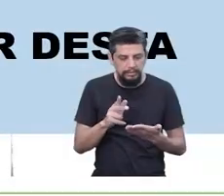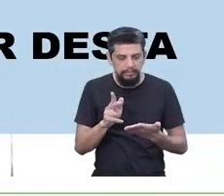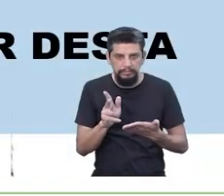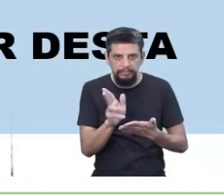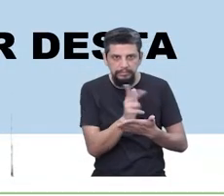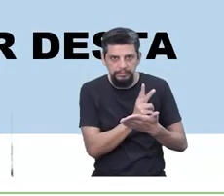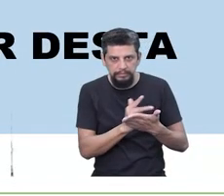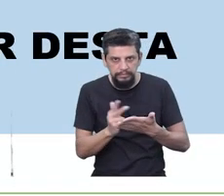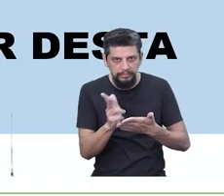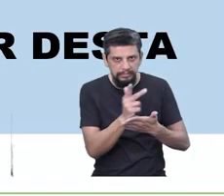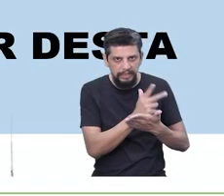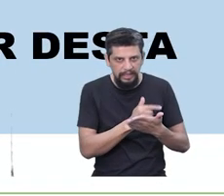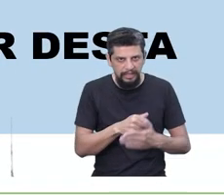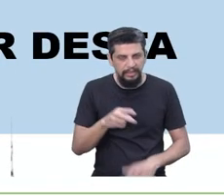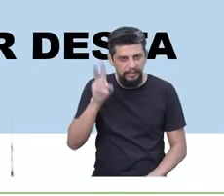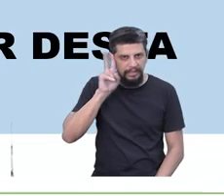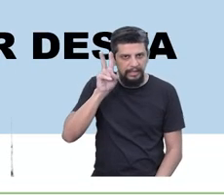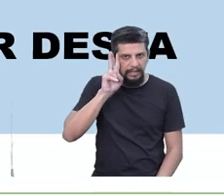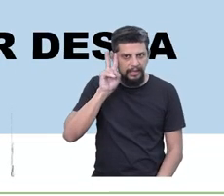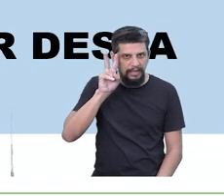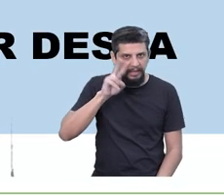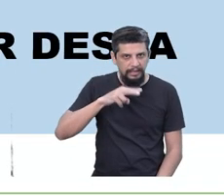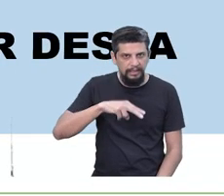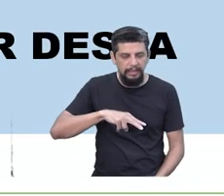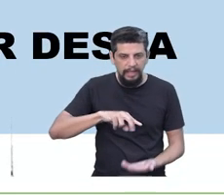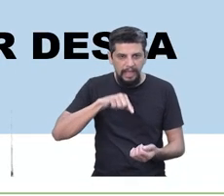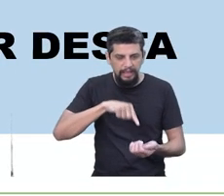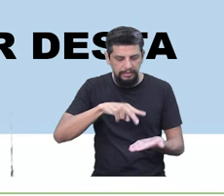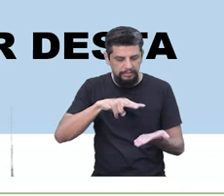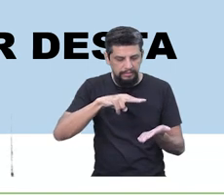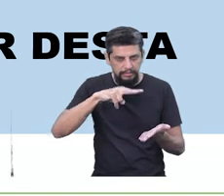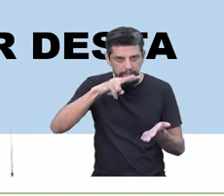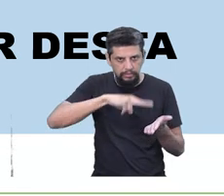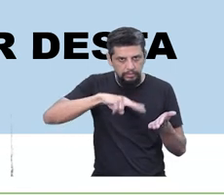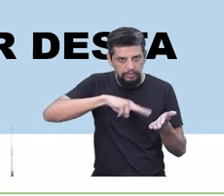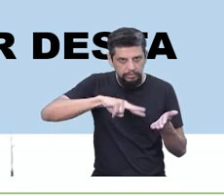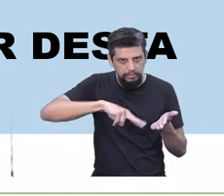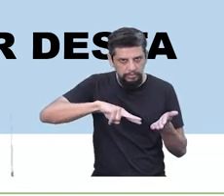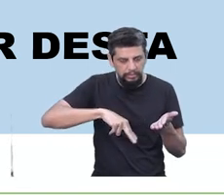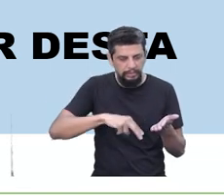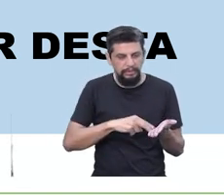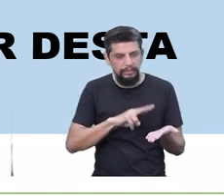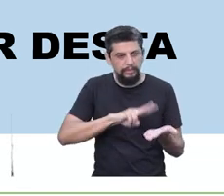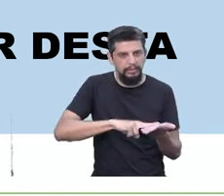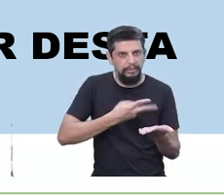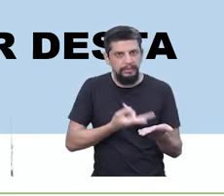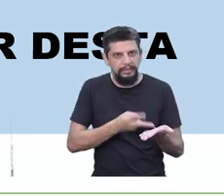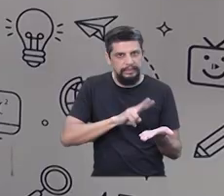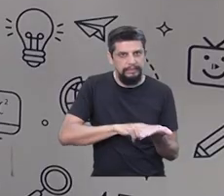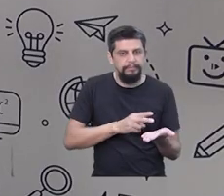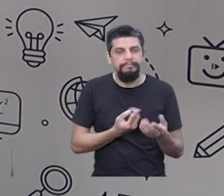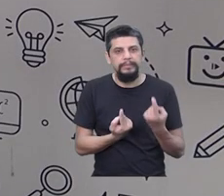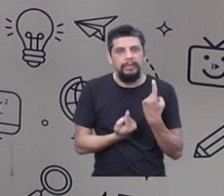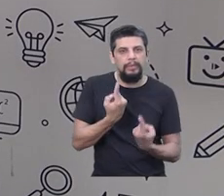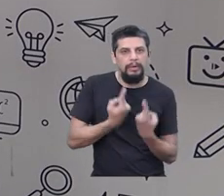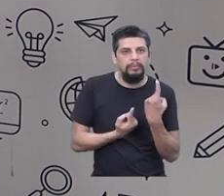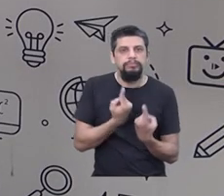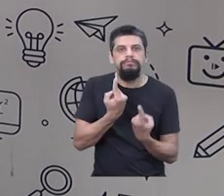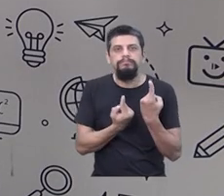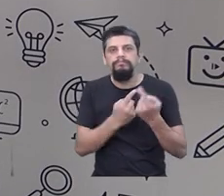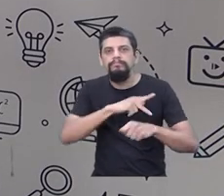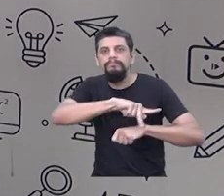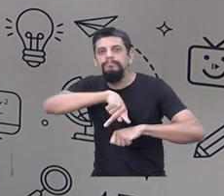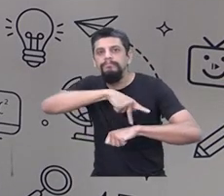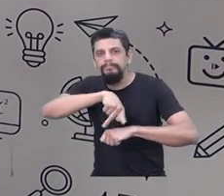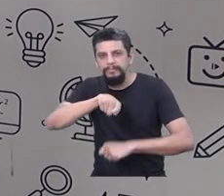desta história. Eu comentei que essa história ela era traduzida. Ela é de origem...